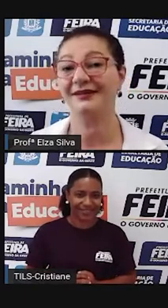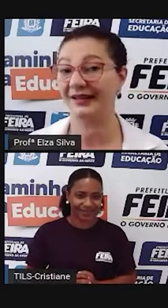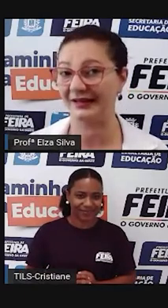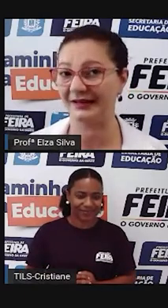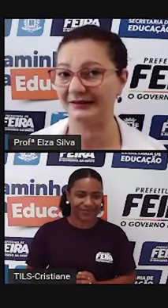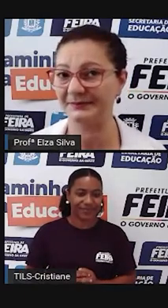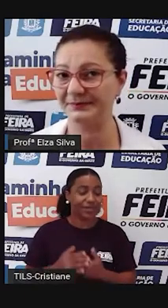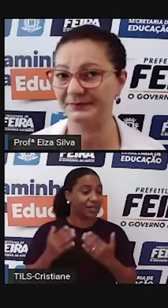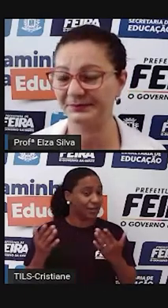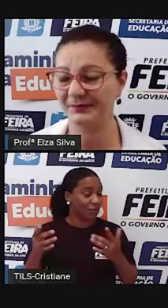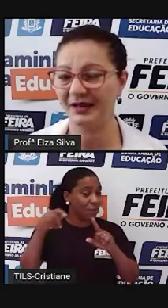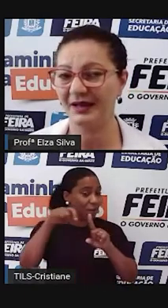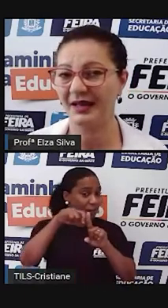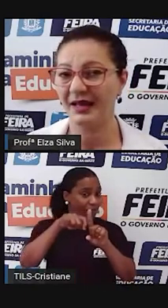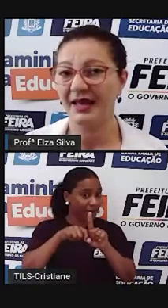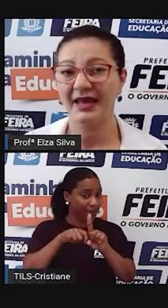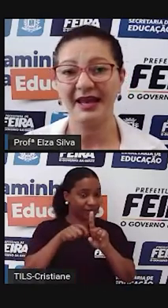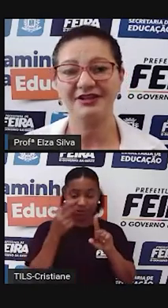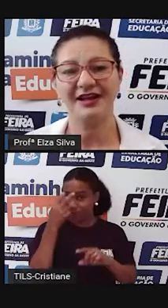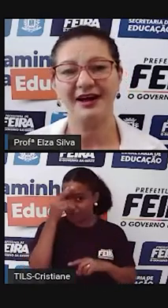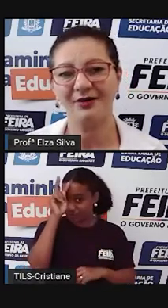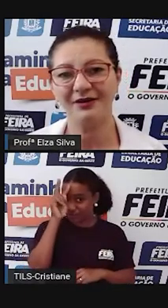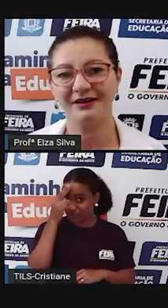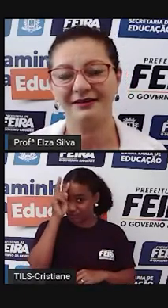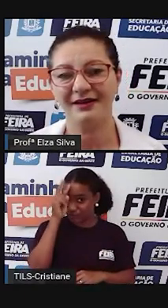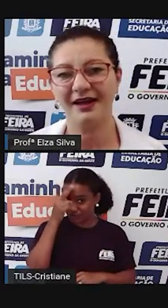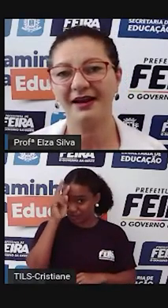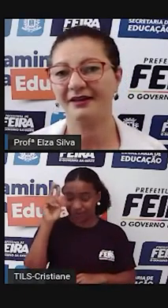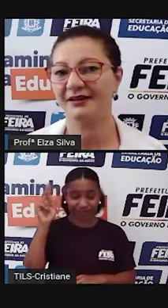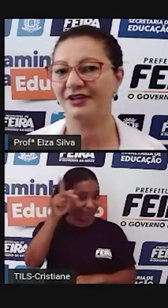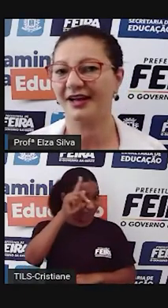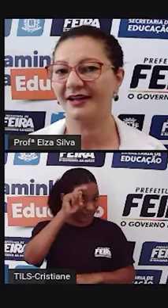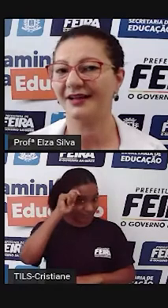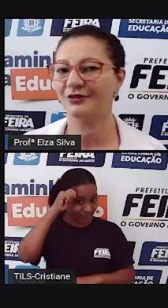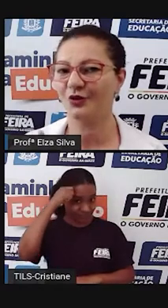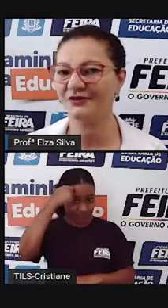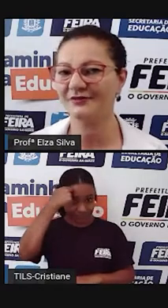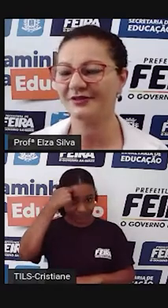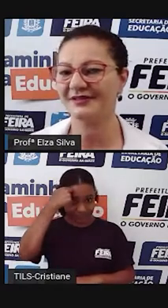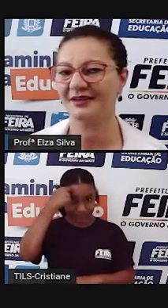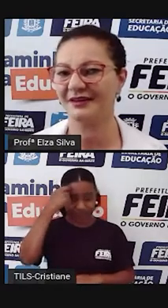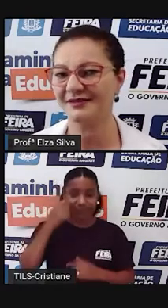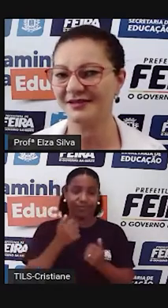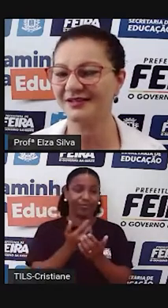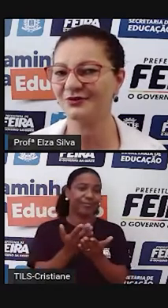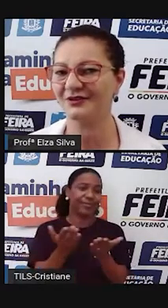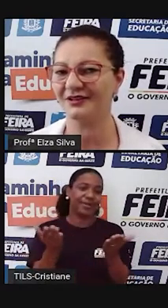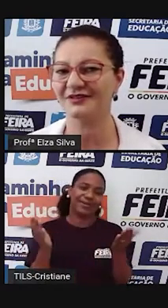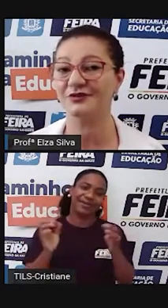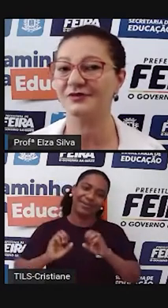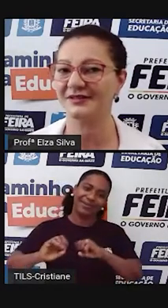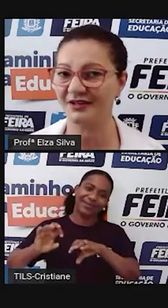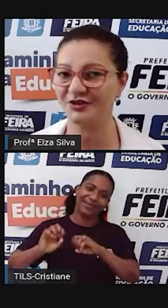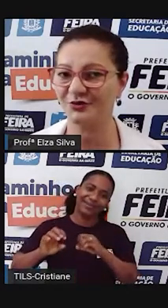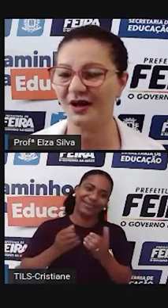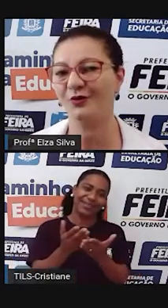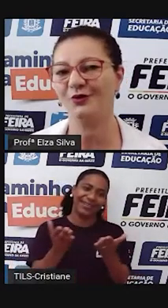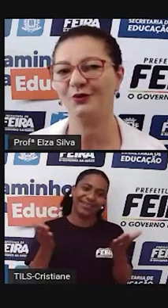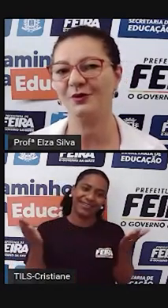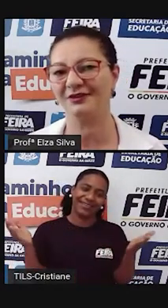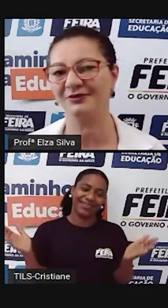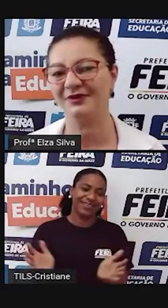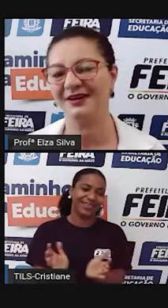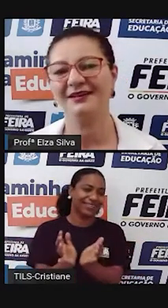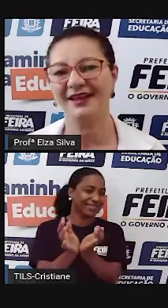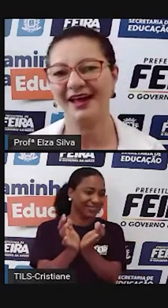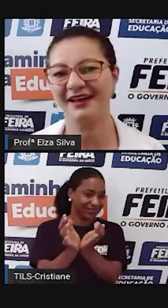história negra. E esta aula, ela é dedicada a todos vocês, estudantes do sexto ao